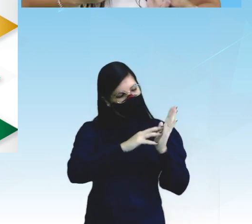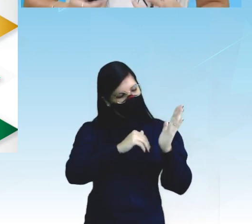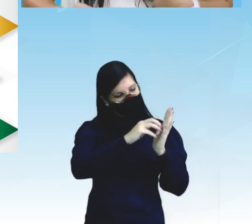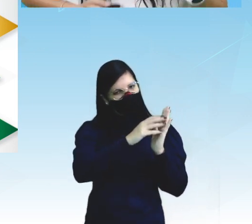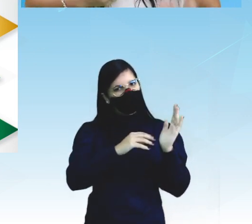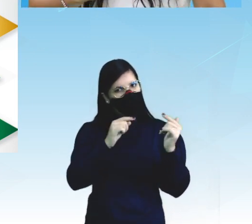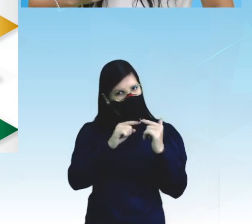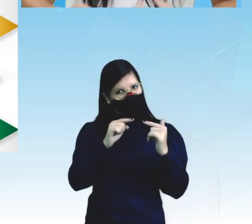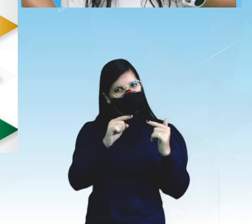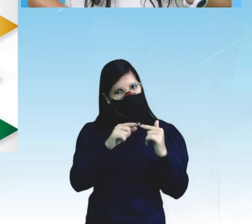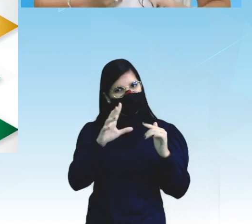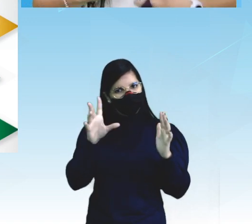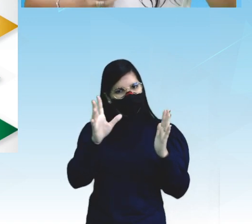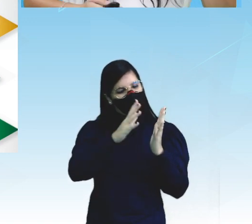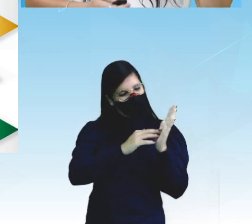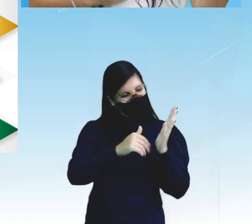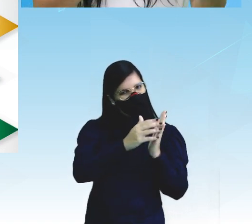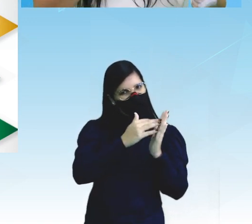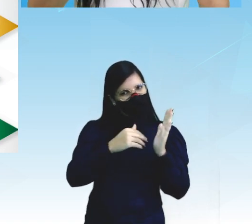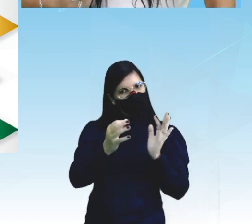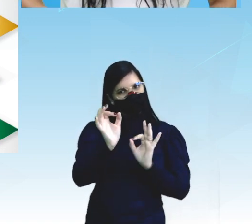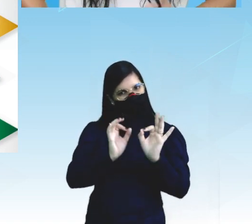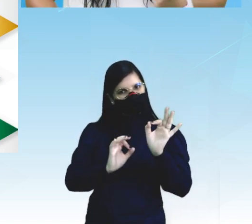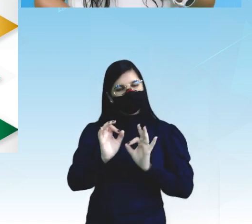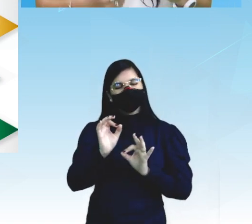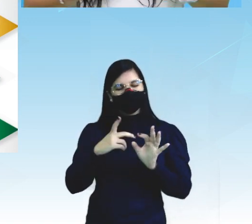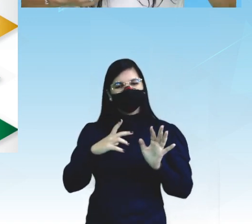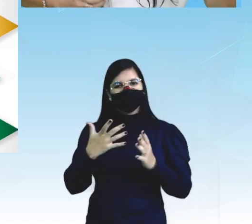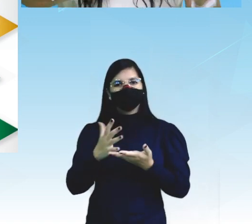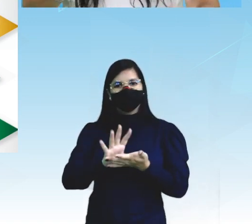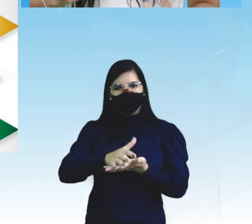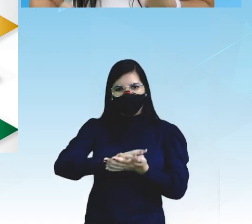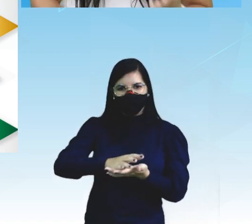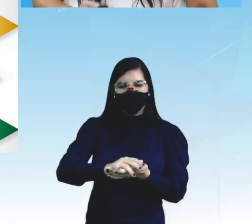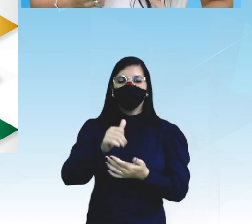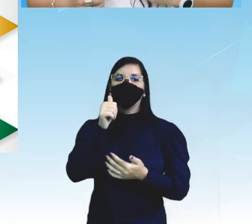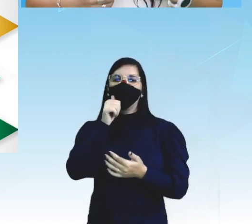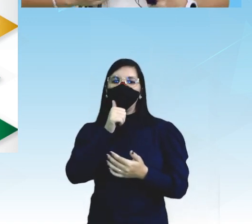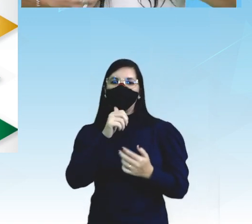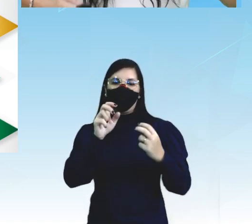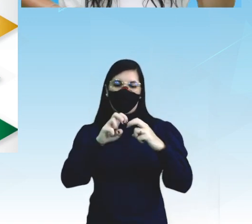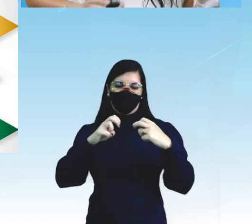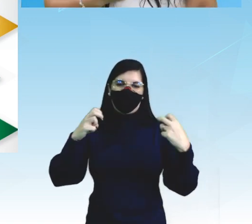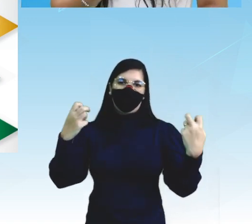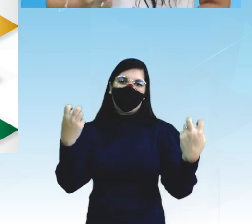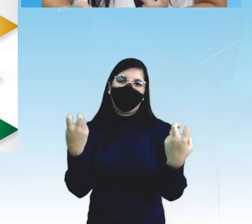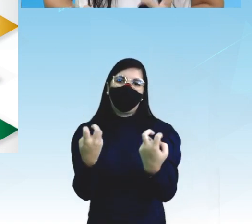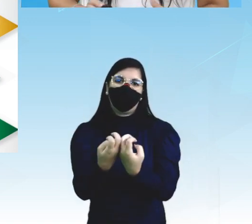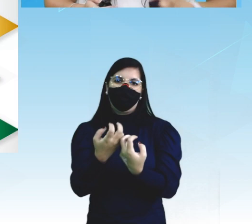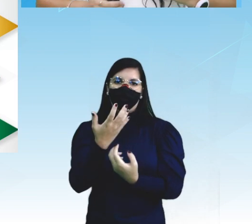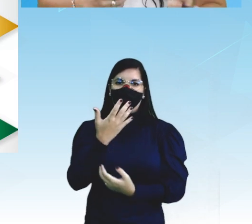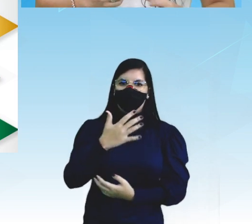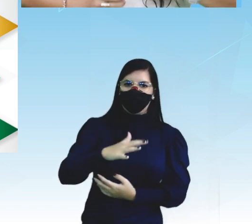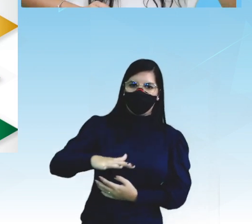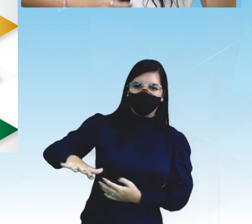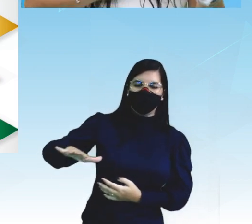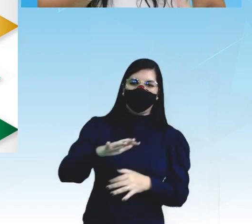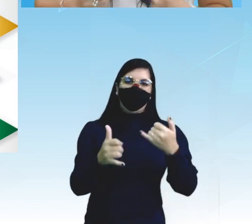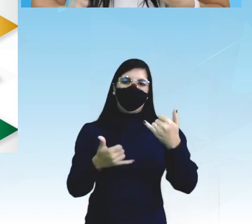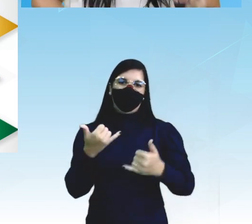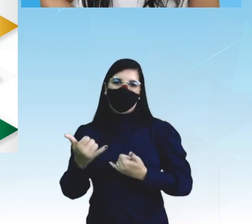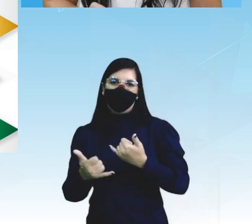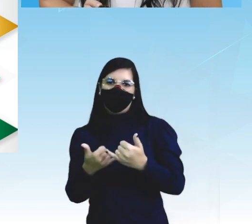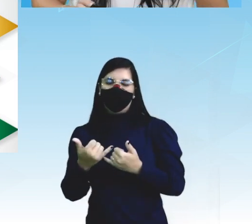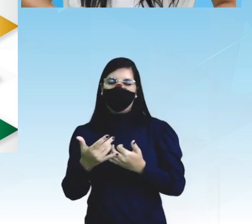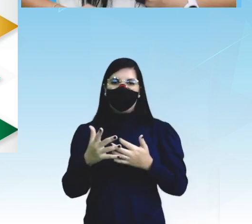da vivência do samba, né? Então, as morenas das rodas, né? As mulheres que dançavam, as crianças brincando, né? Então, assim, a